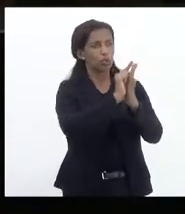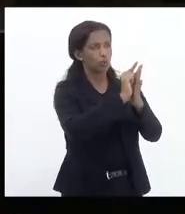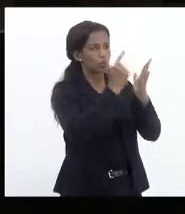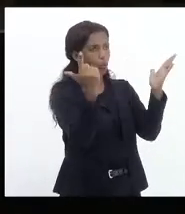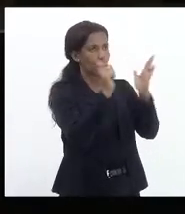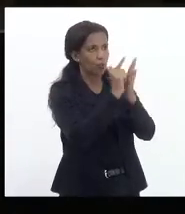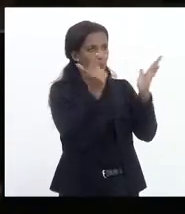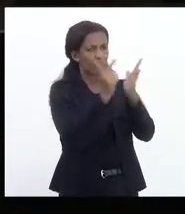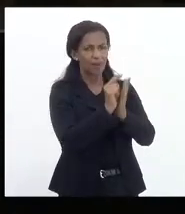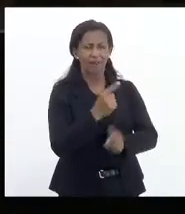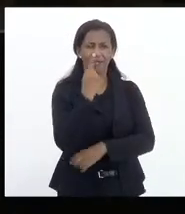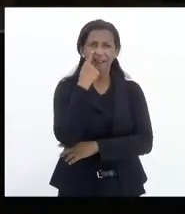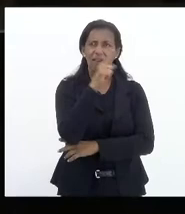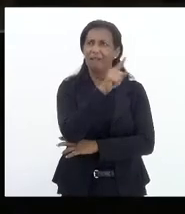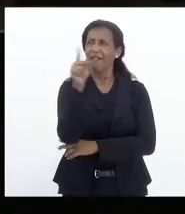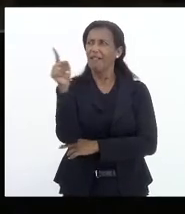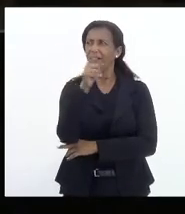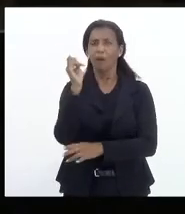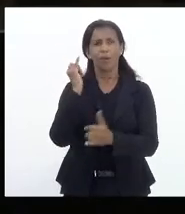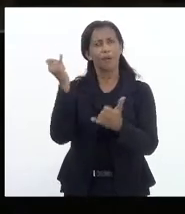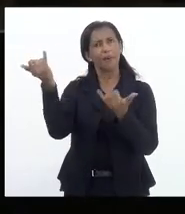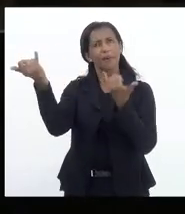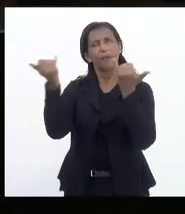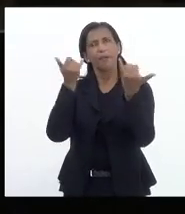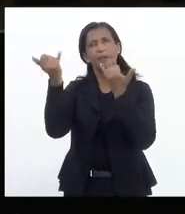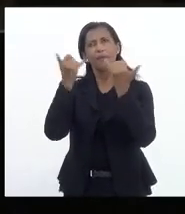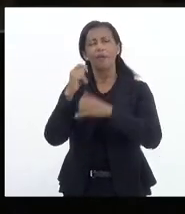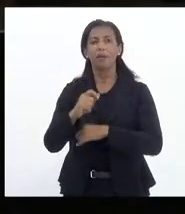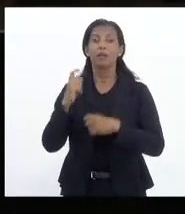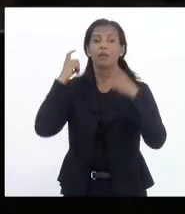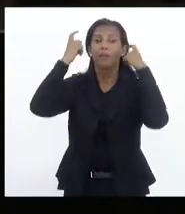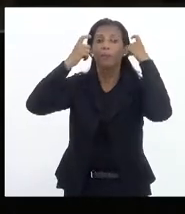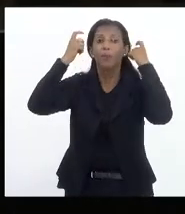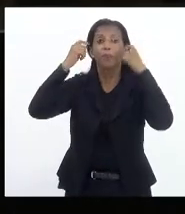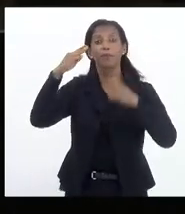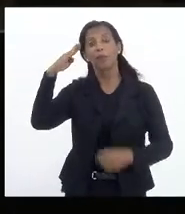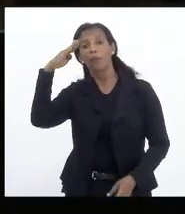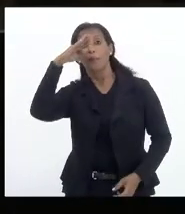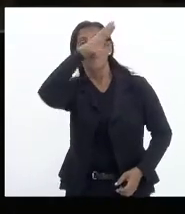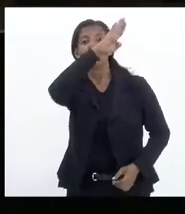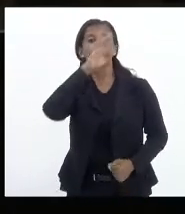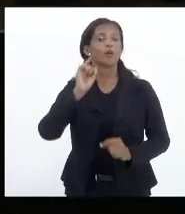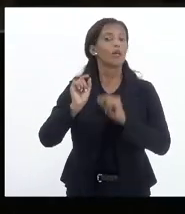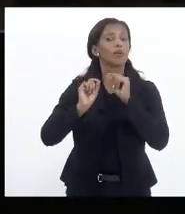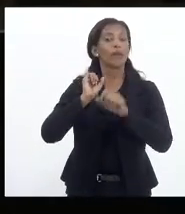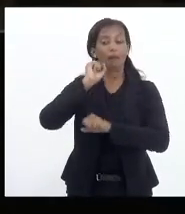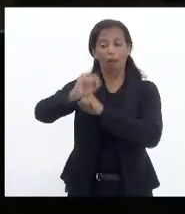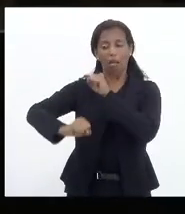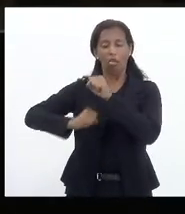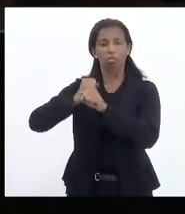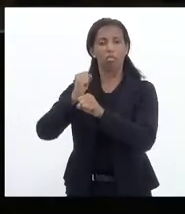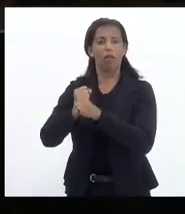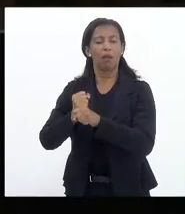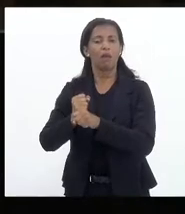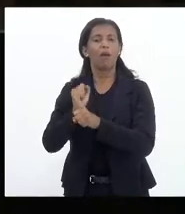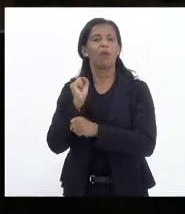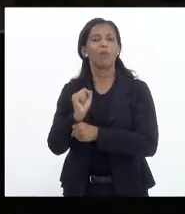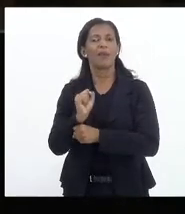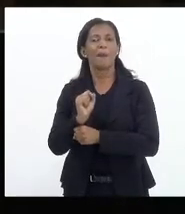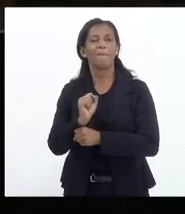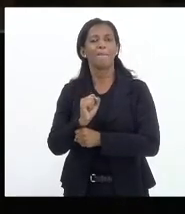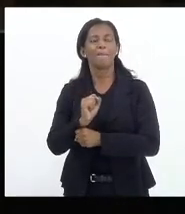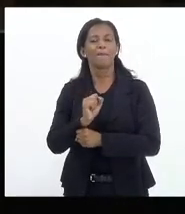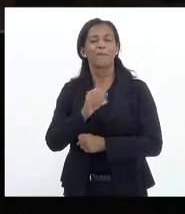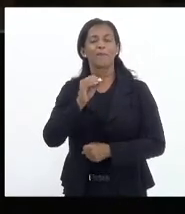jornais ouvindo as notícias de que a preocupação dele ano que vem aumentar o bolsa família